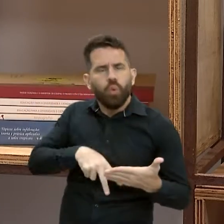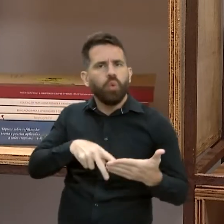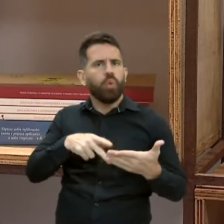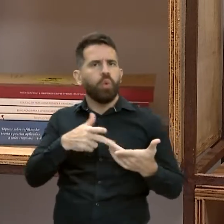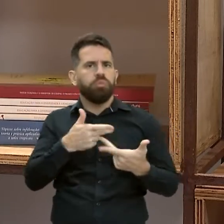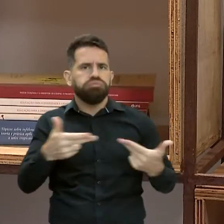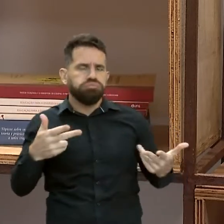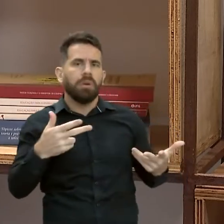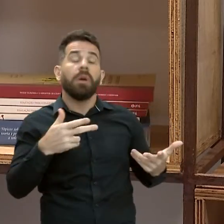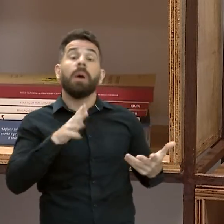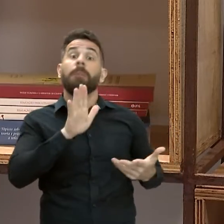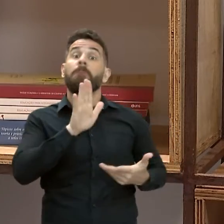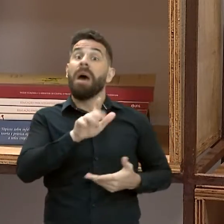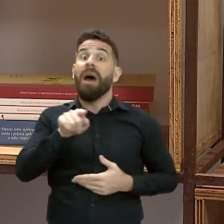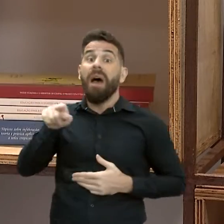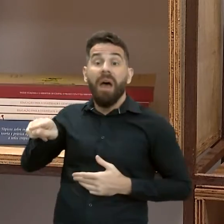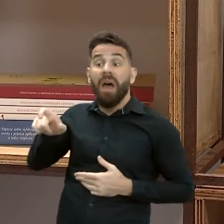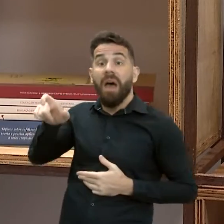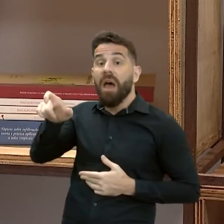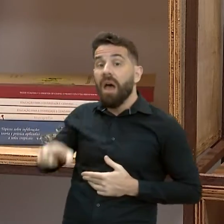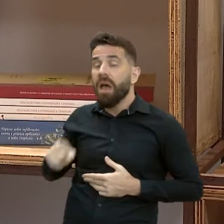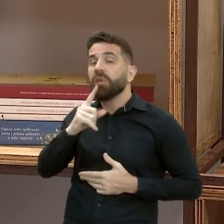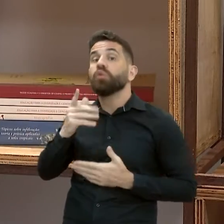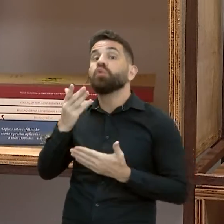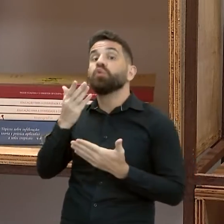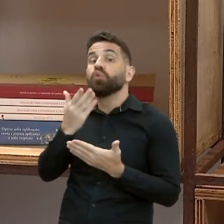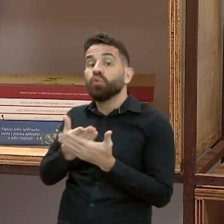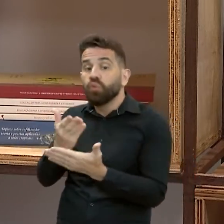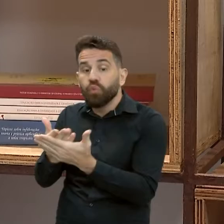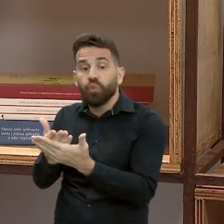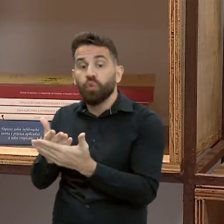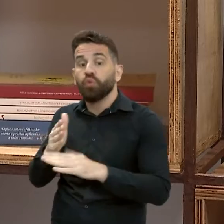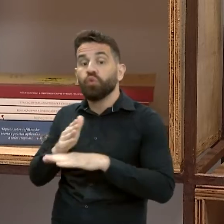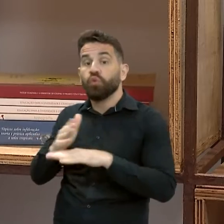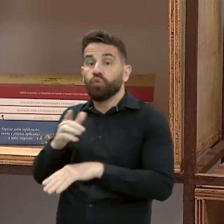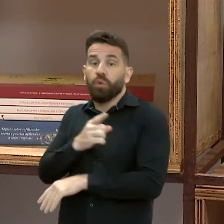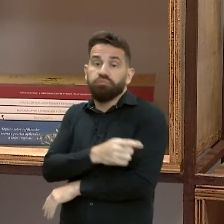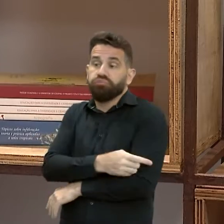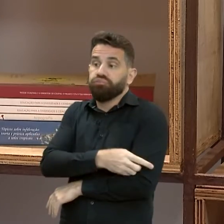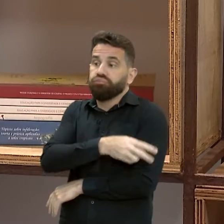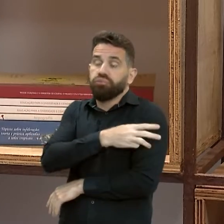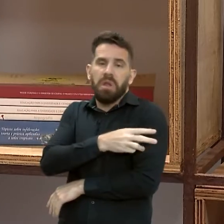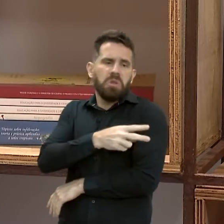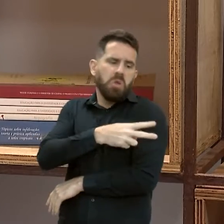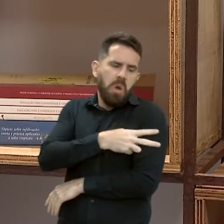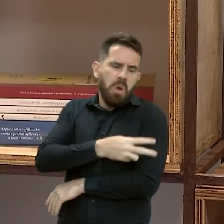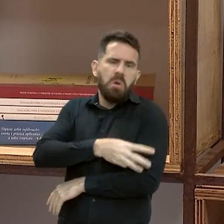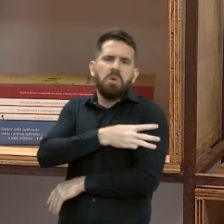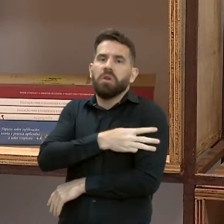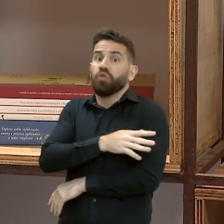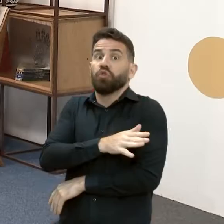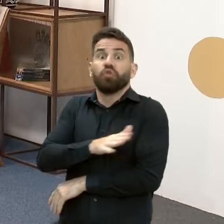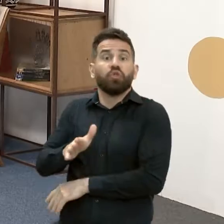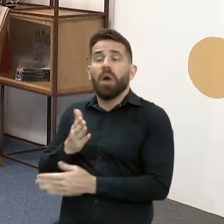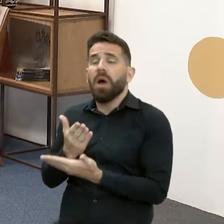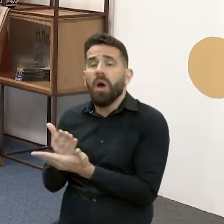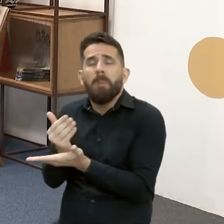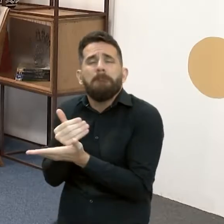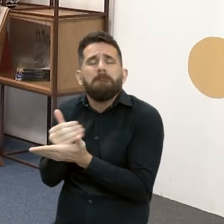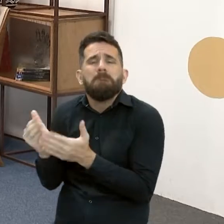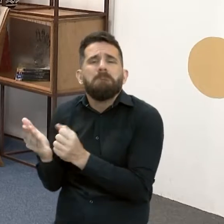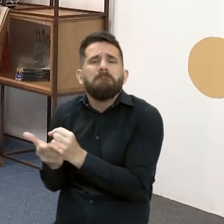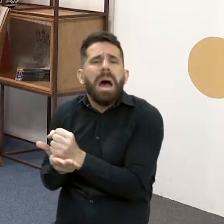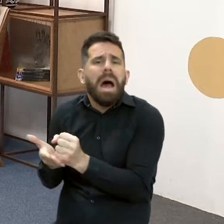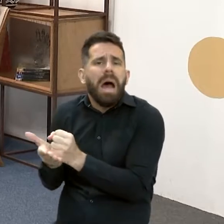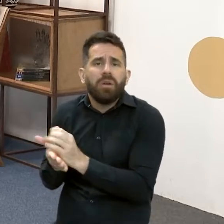tenha cursado apenas 2, 3 anos da escola da instrução primária. Apenas 2 anos. Ludmila, e como foi